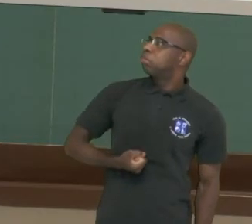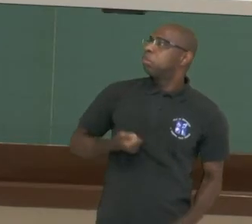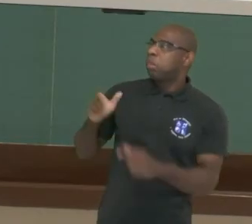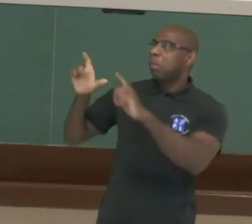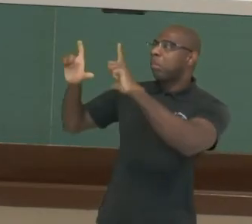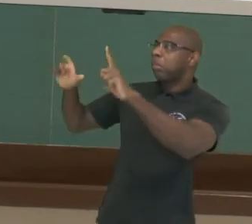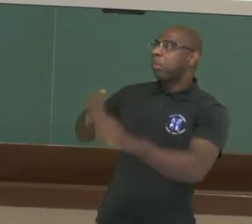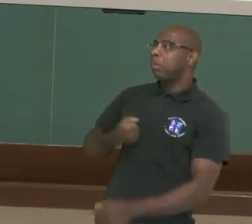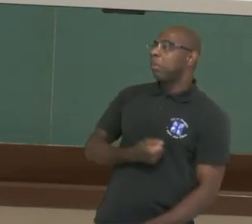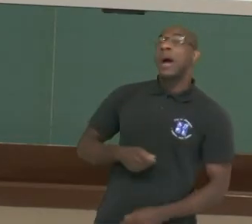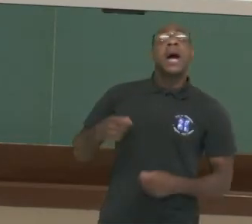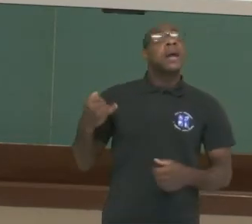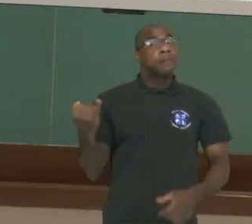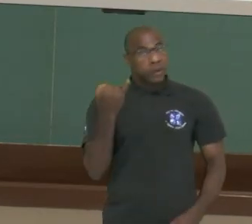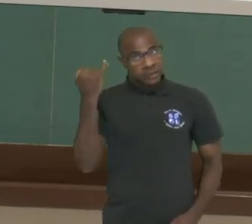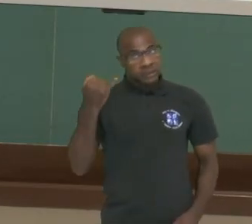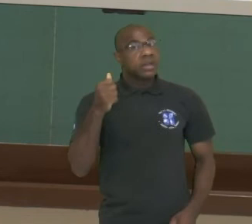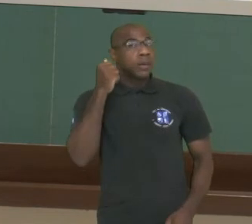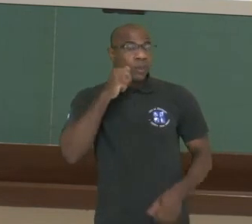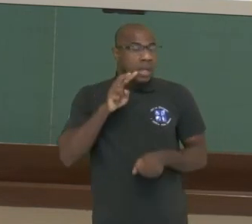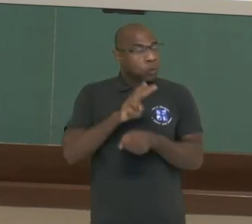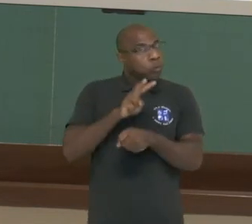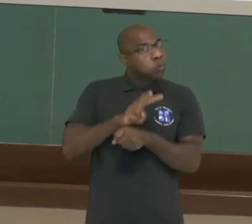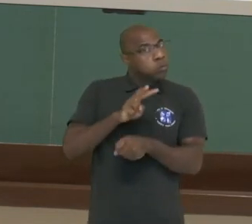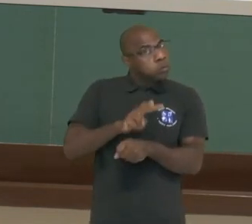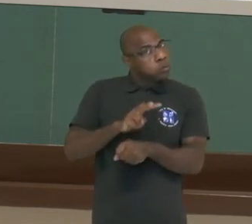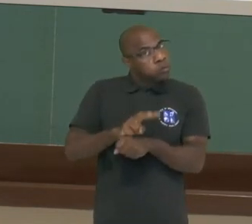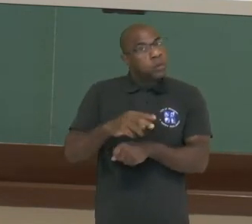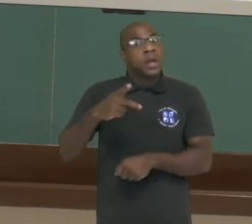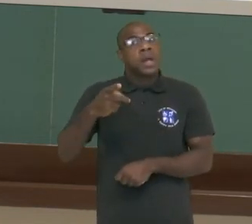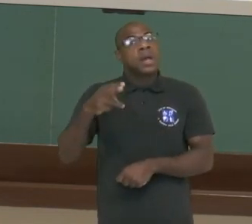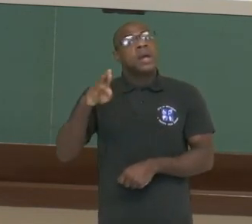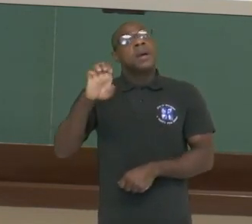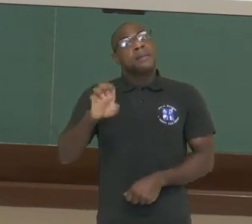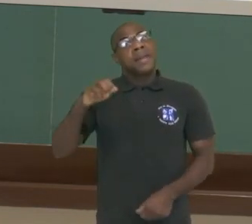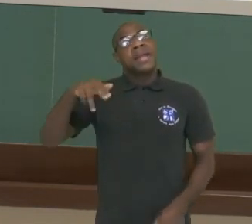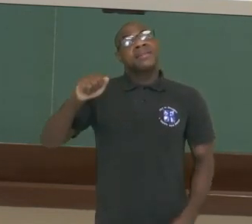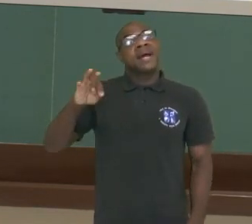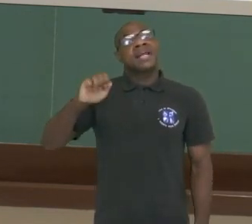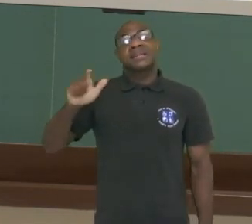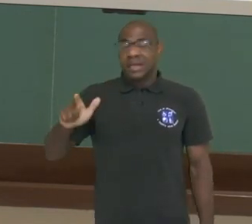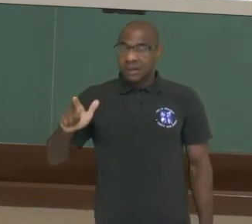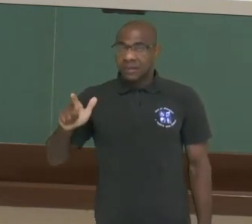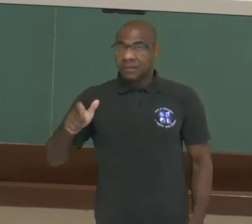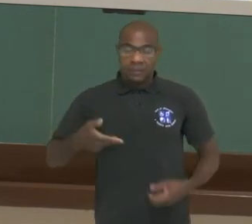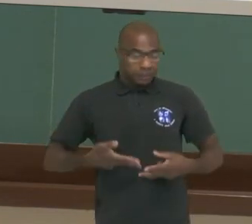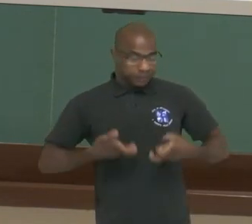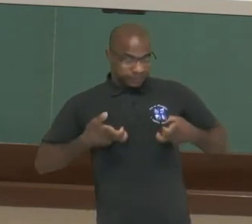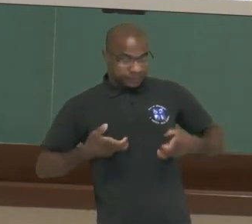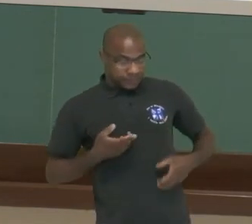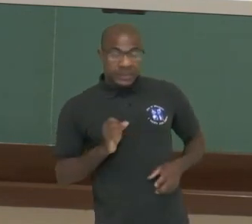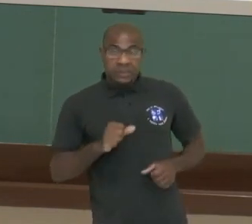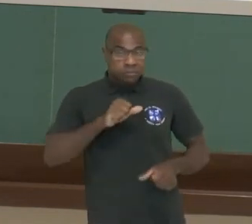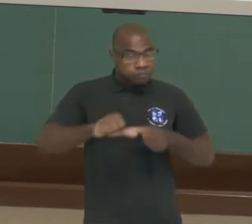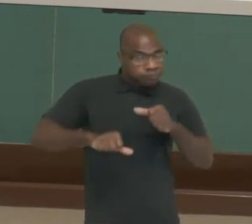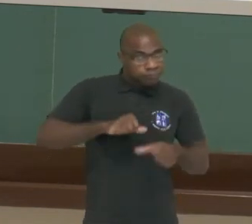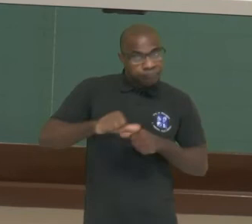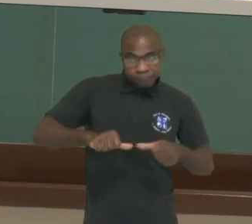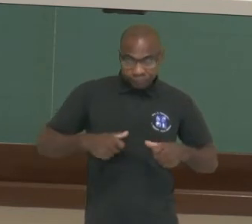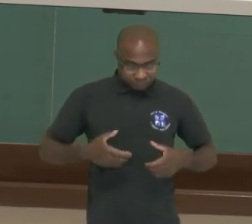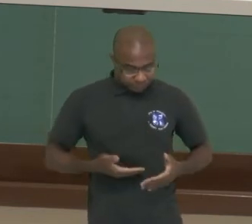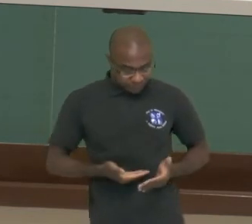o pré-natal, todos os exames solicitados, justamente para que, se tiver alguma alteração neste